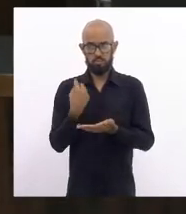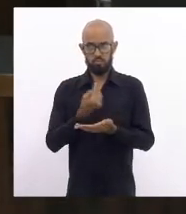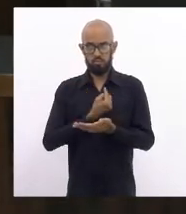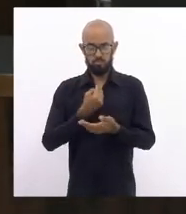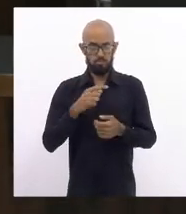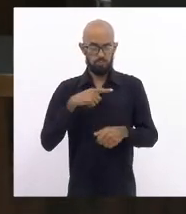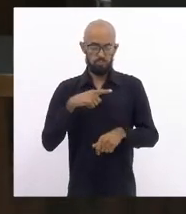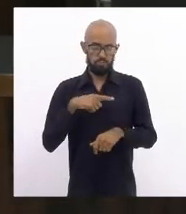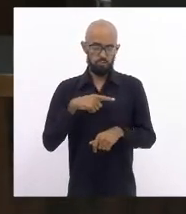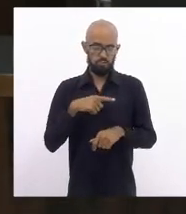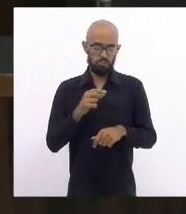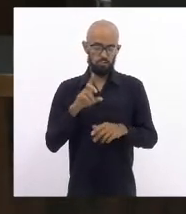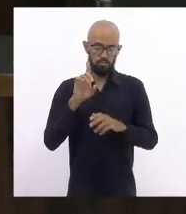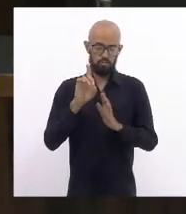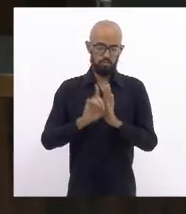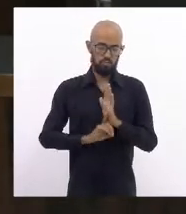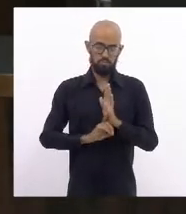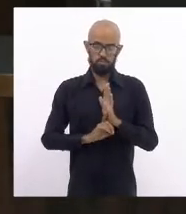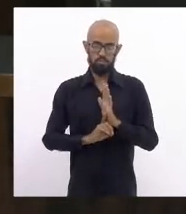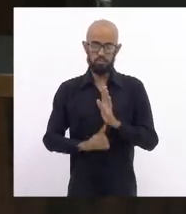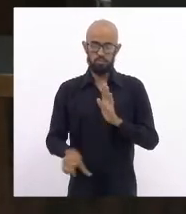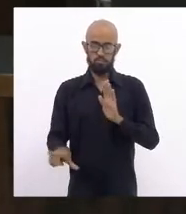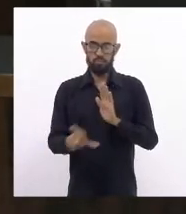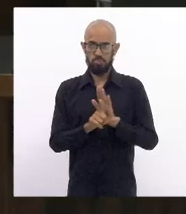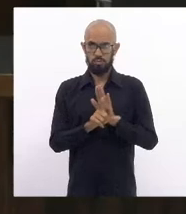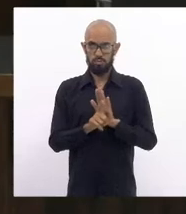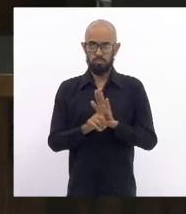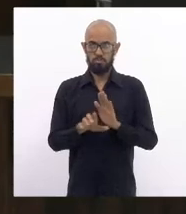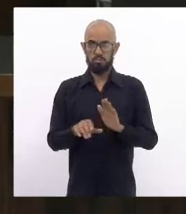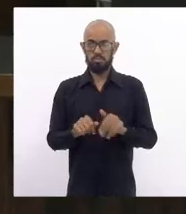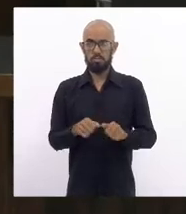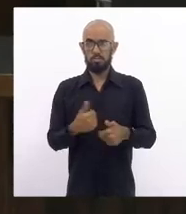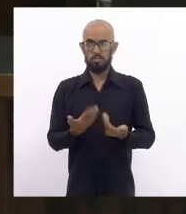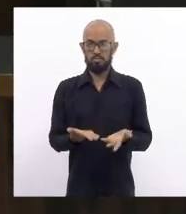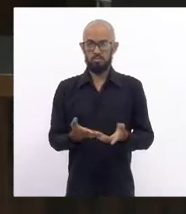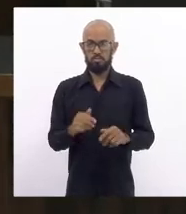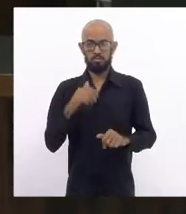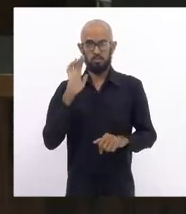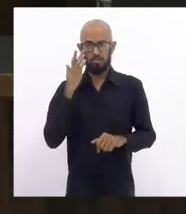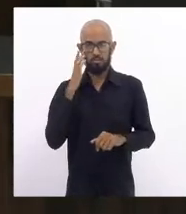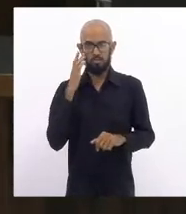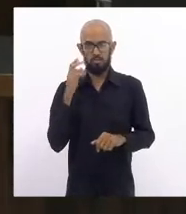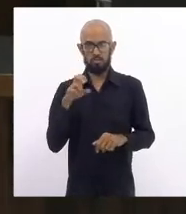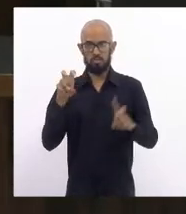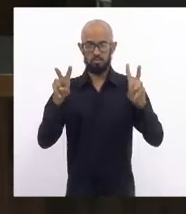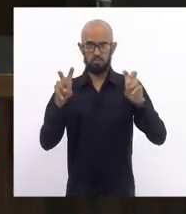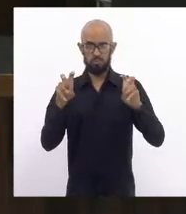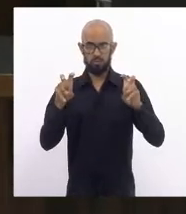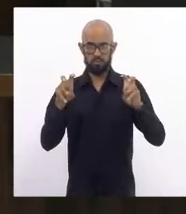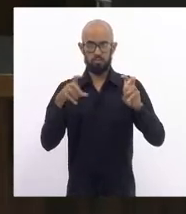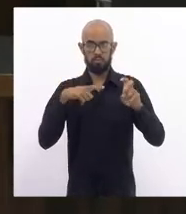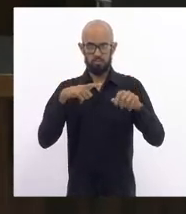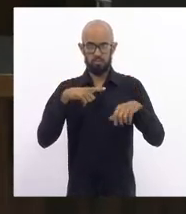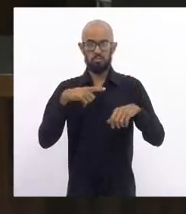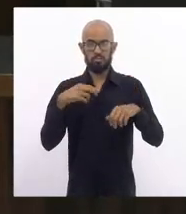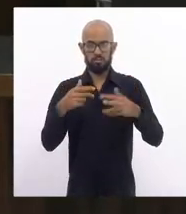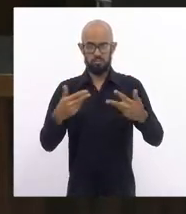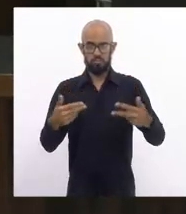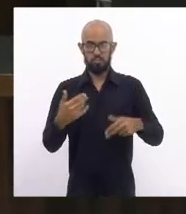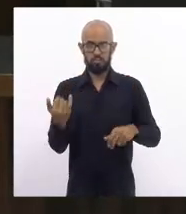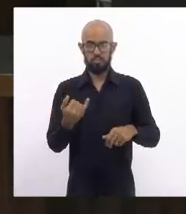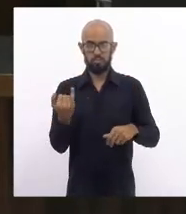assegurados pelo regimento, pela nossa legislação. Então, assim, eu acho que o tema merece, tem pontos